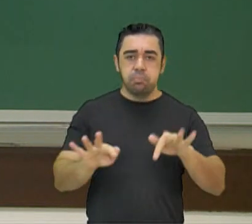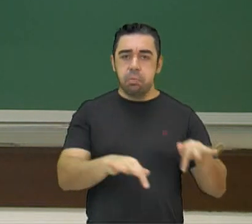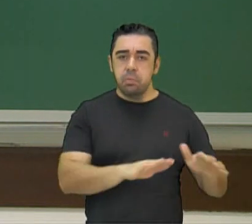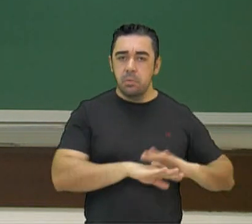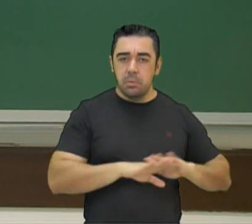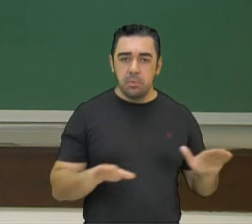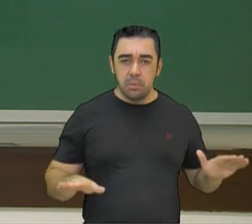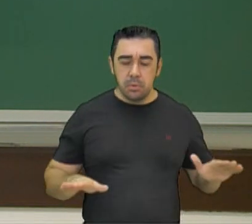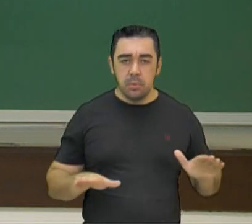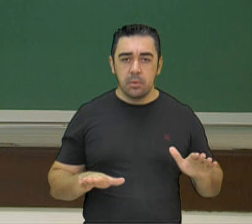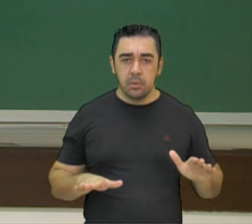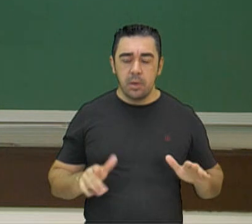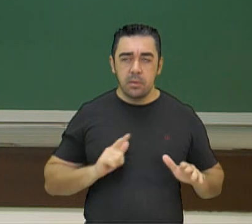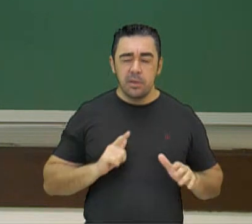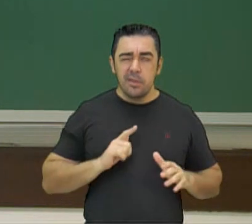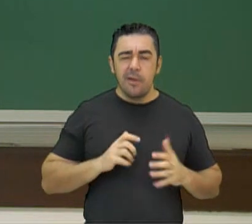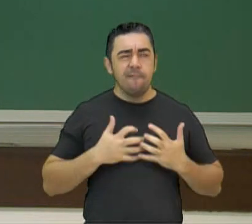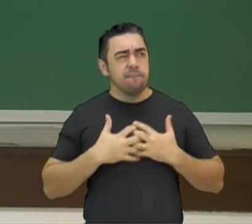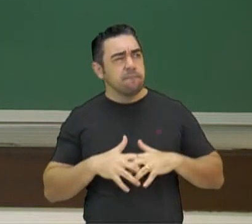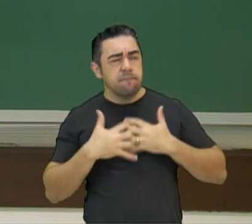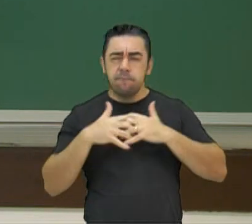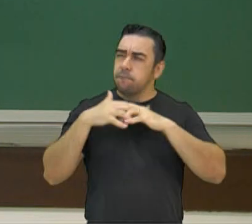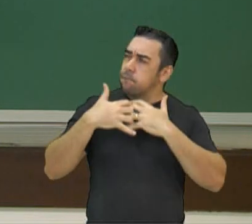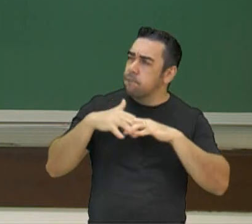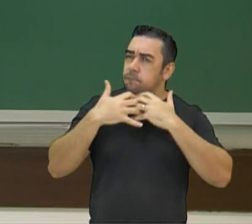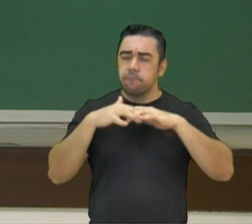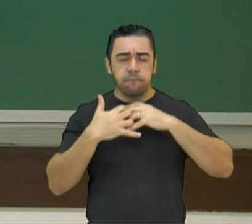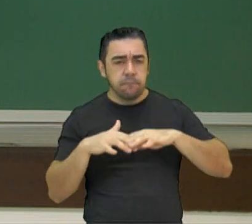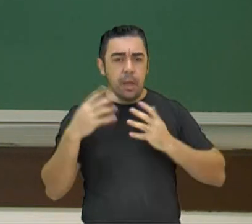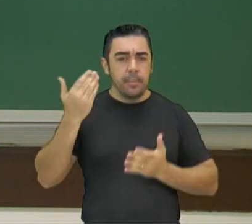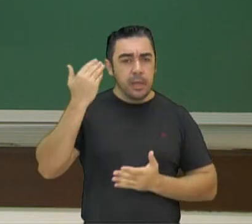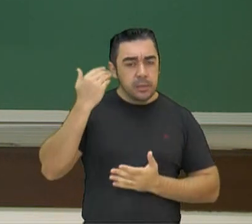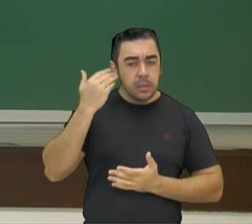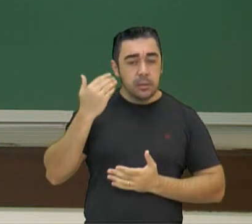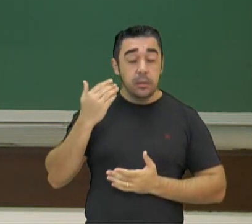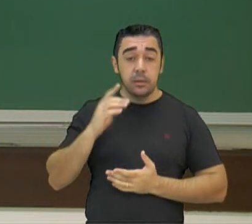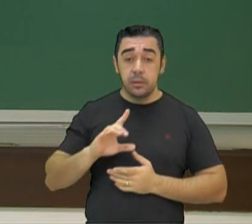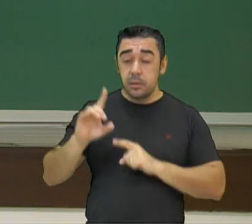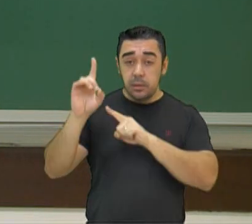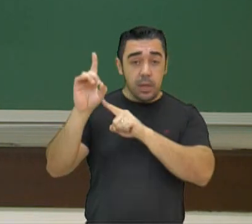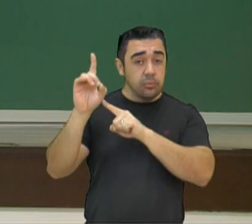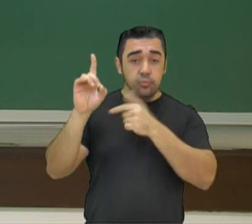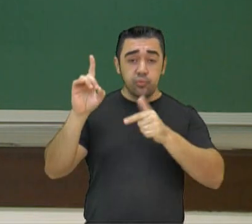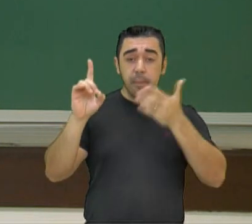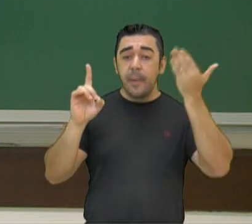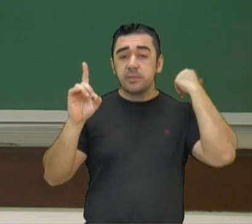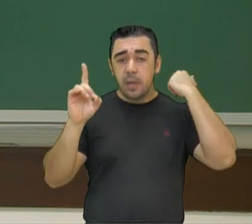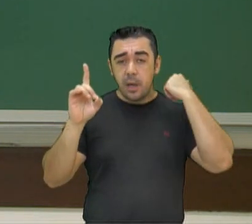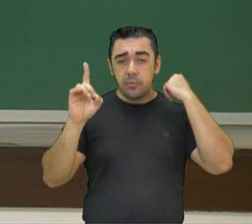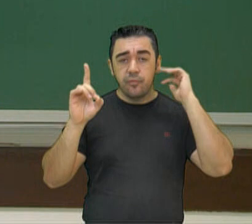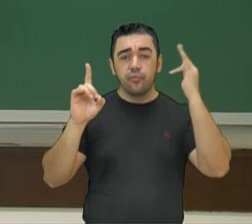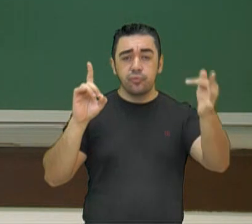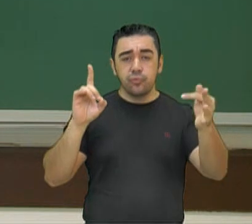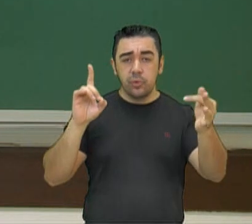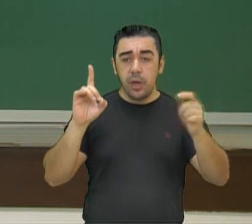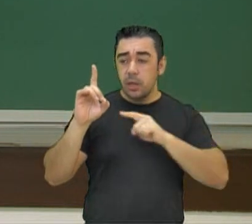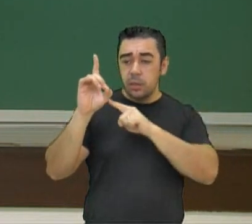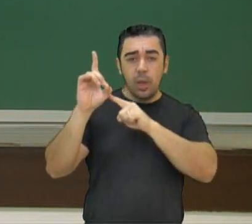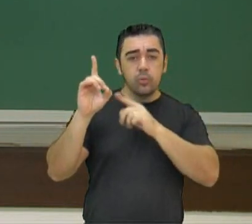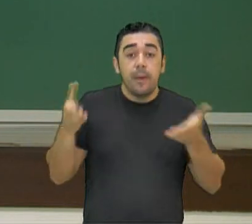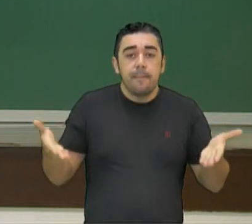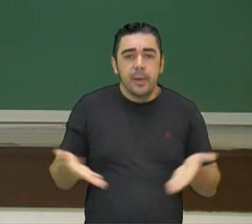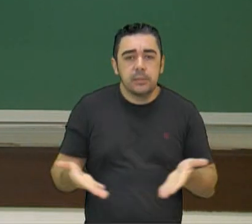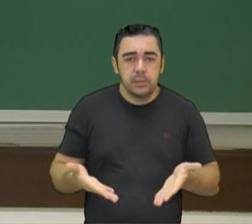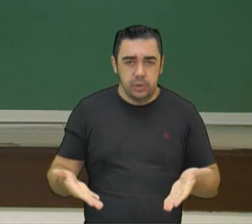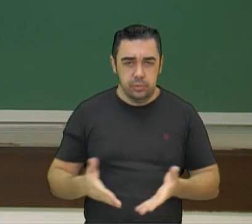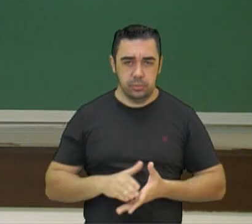conflitos filosóficos que existiam já nessa época. Deus não tem passado, não tem futuro, é presente.